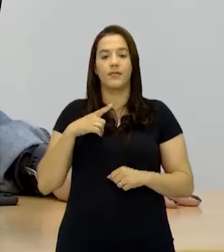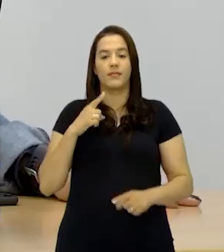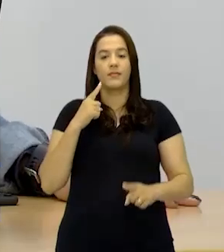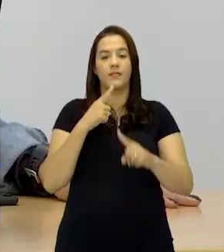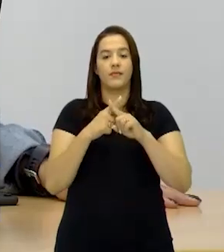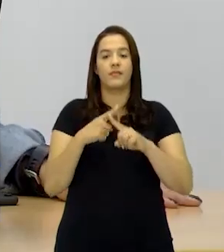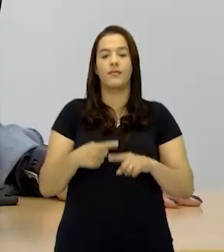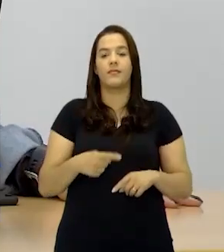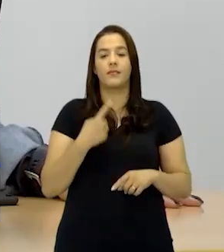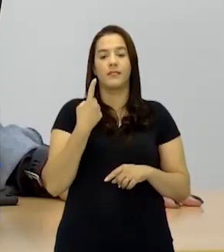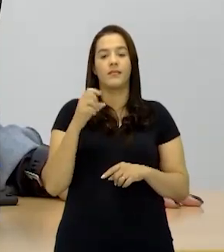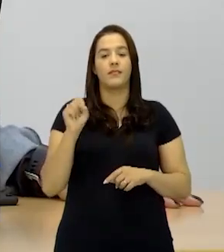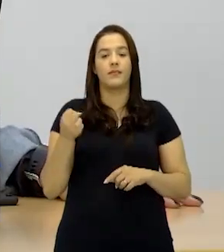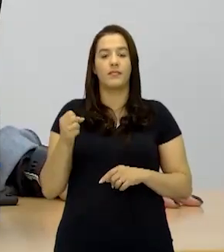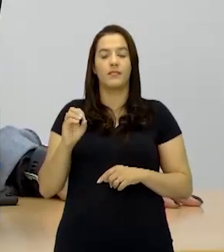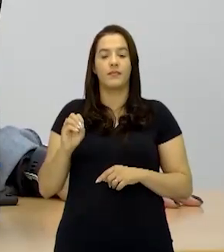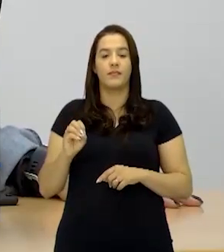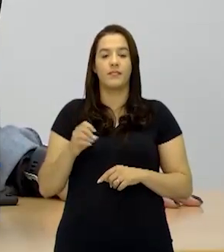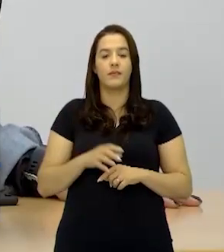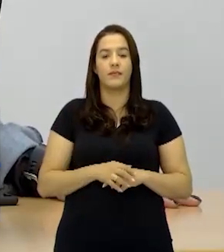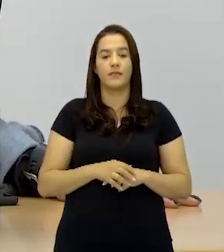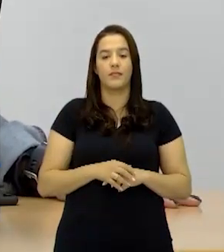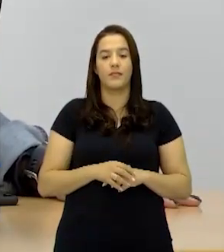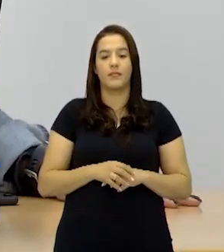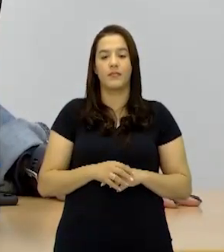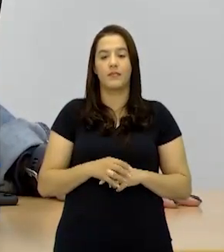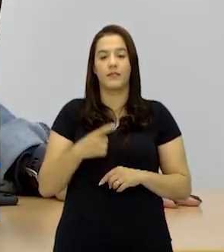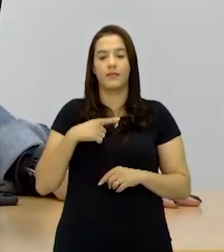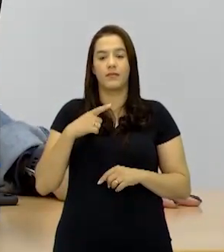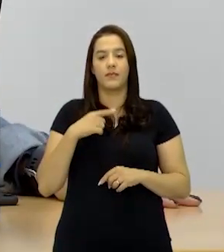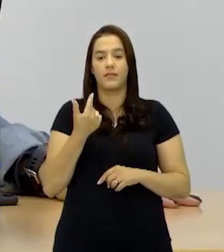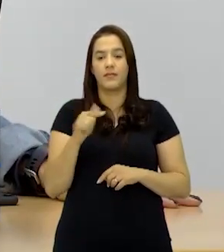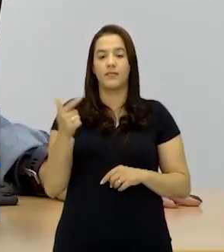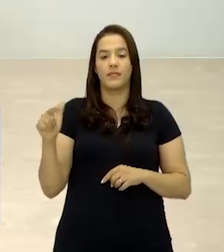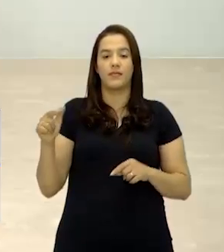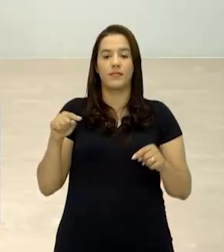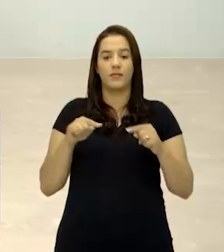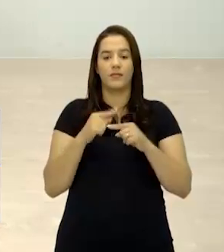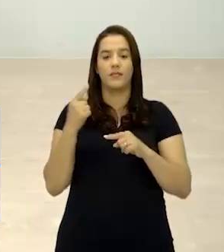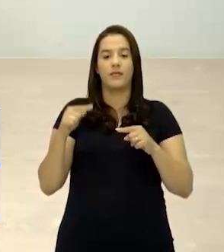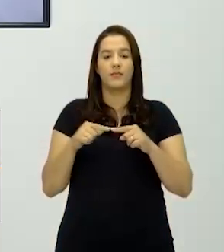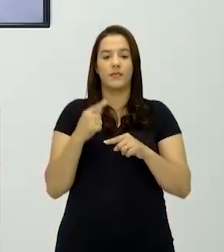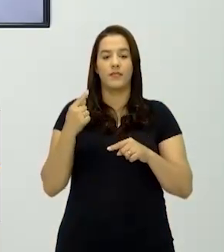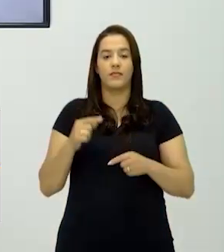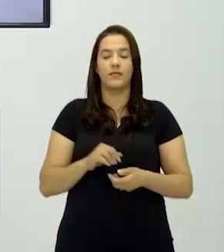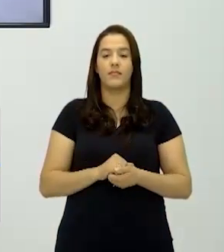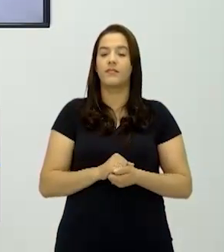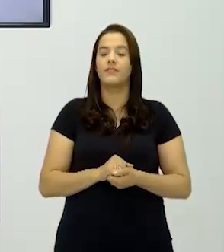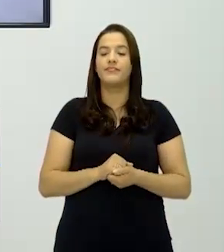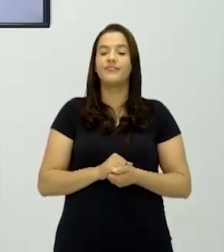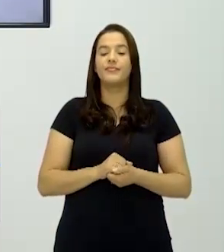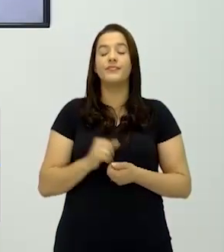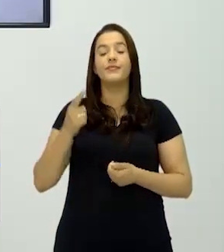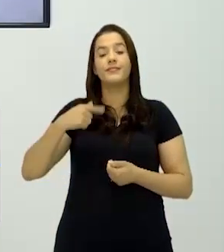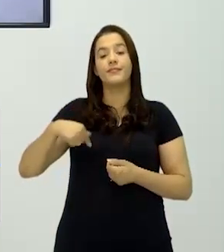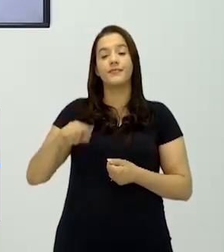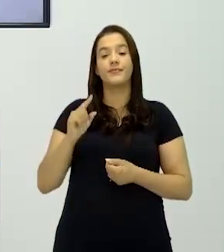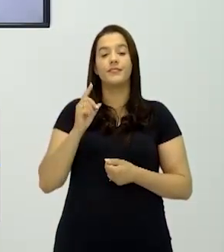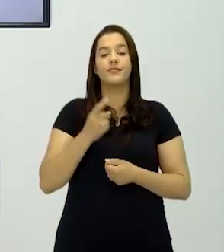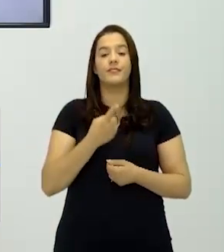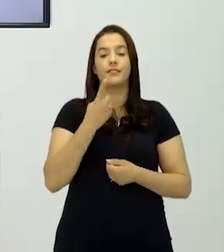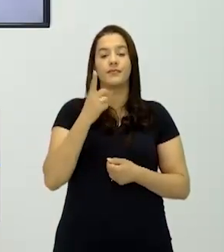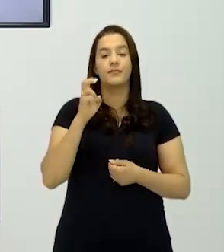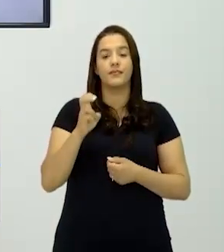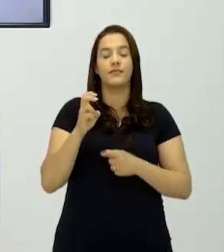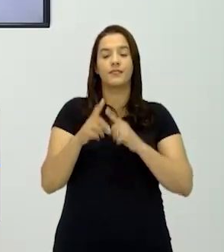dava 180. Isso. Era o que estava faltando. Muito e não bom. era isso. Exatamente. Então, o todo são 15 vezes